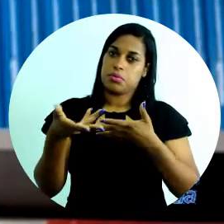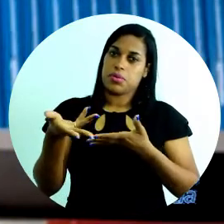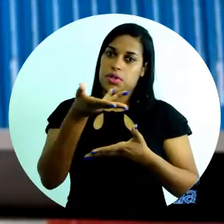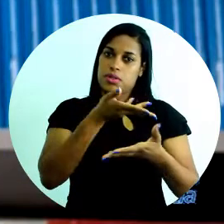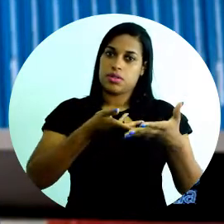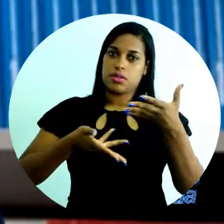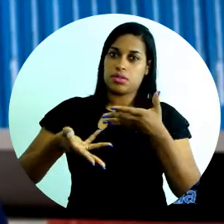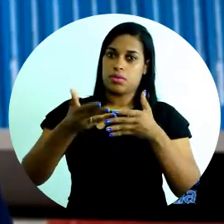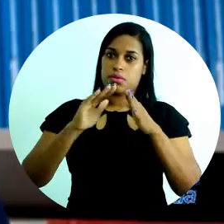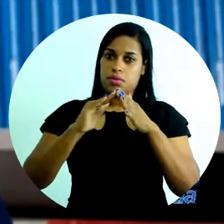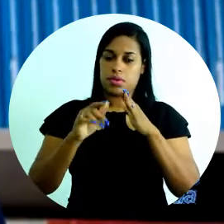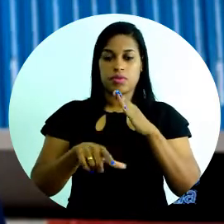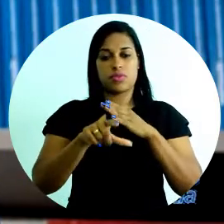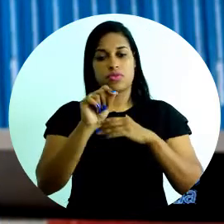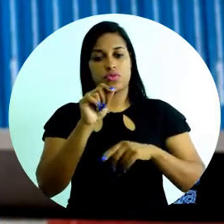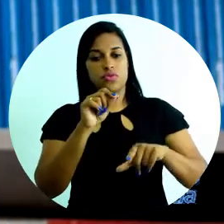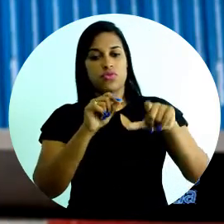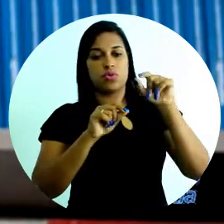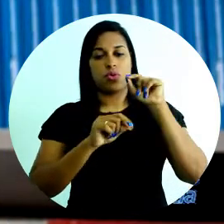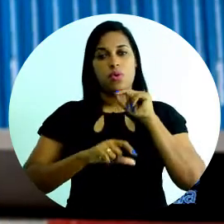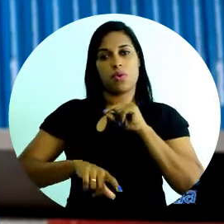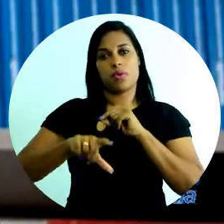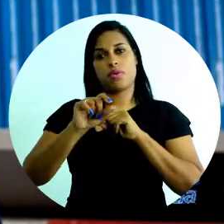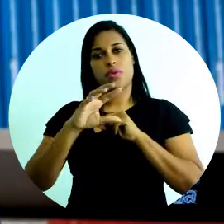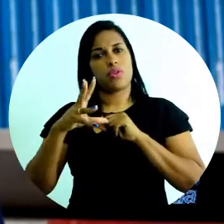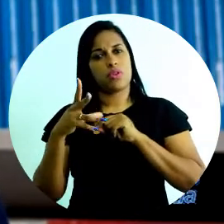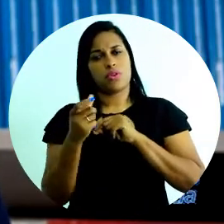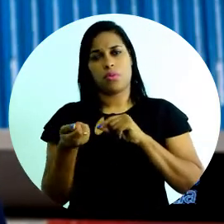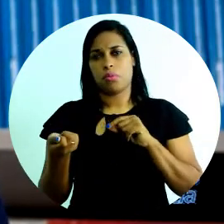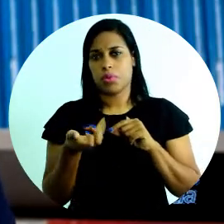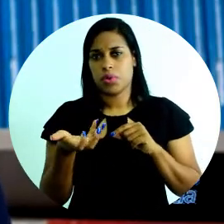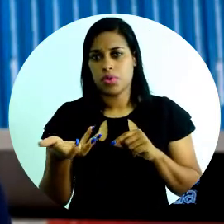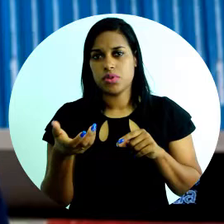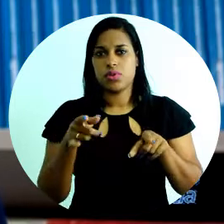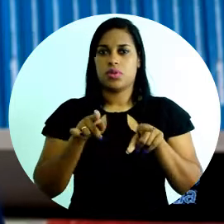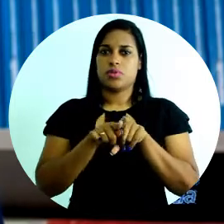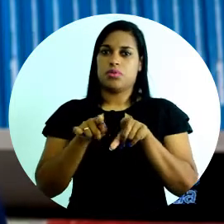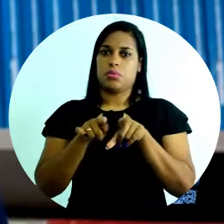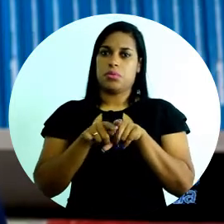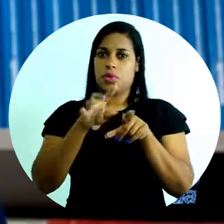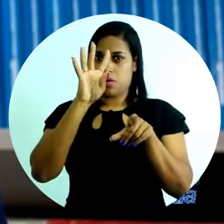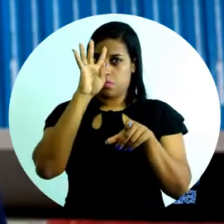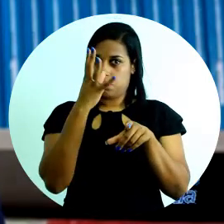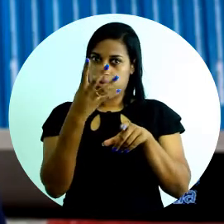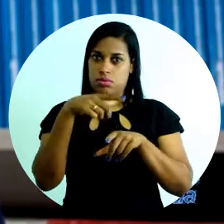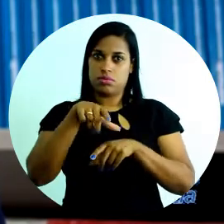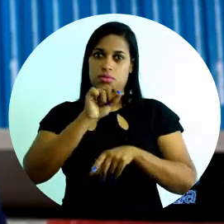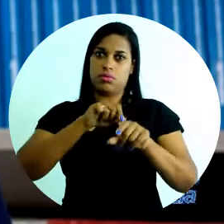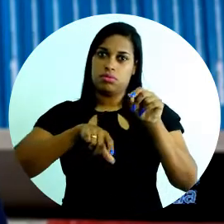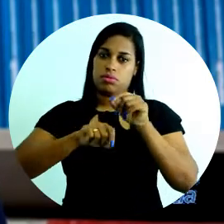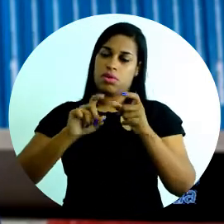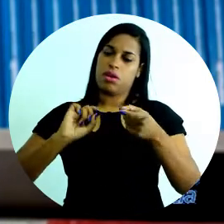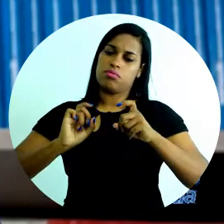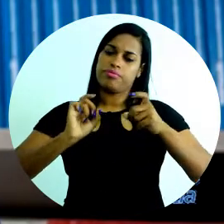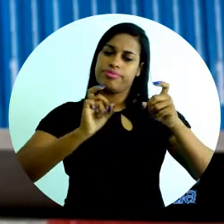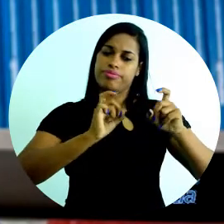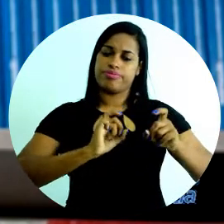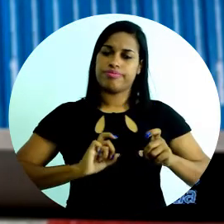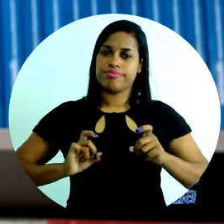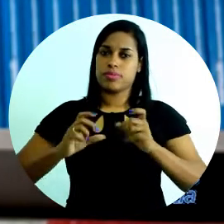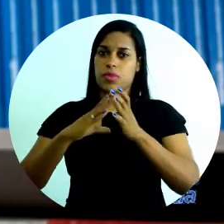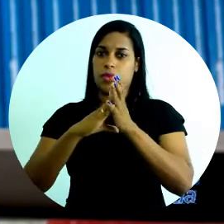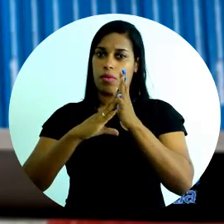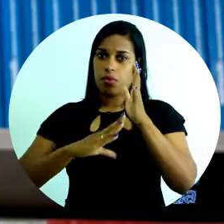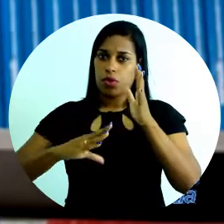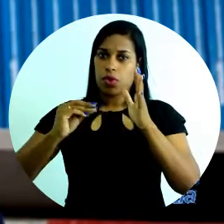devem participar da escolha, devem participar de todos os processos, das decisões que são tomadas, né? Da discussão sobre